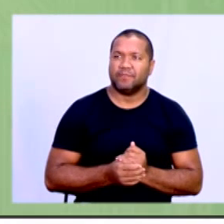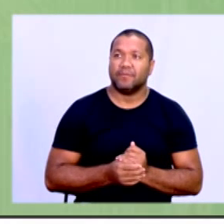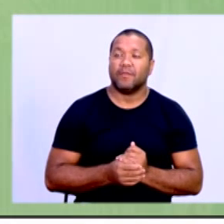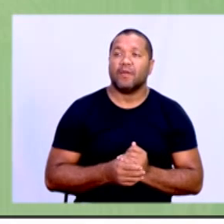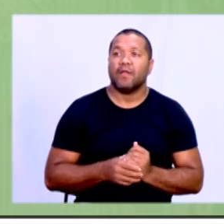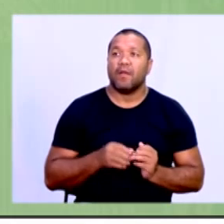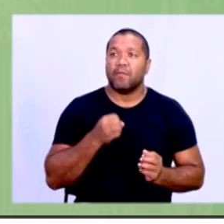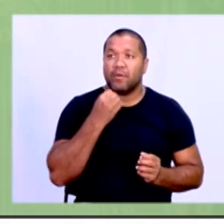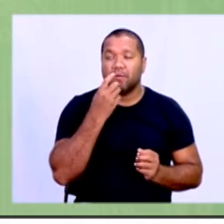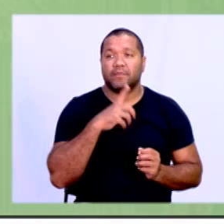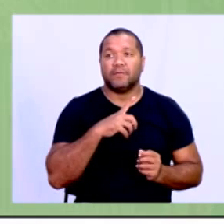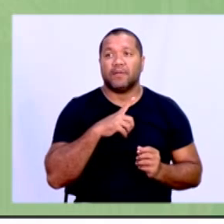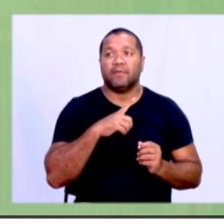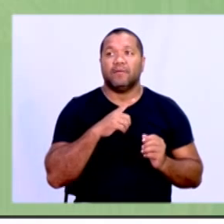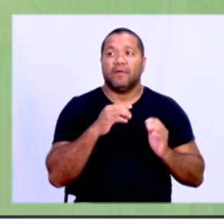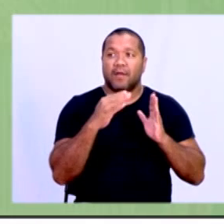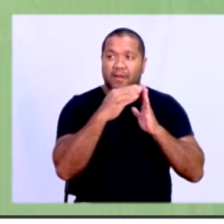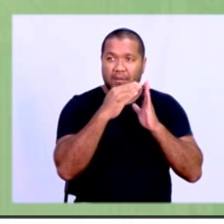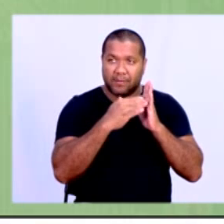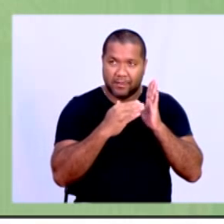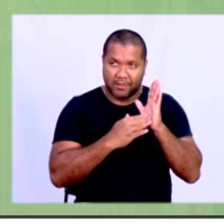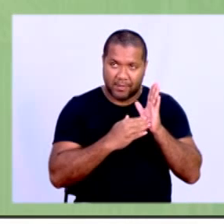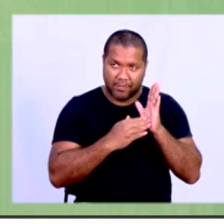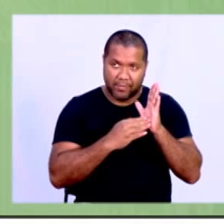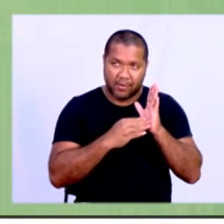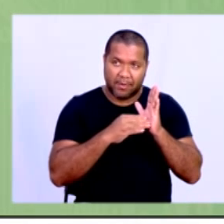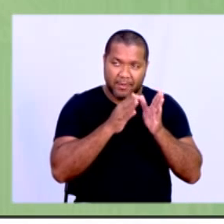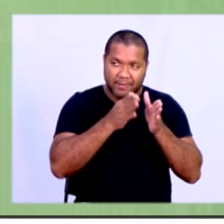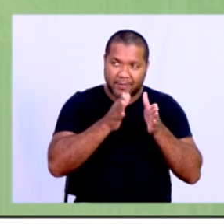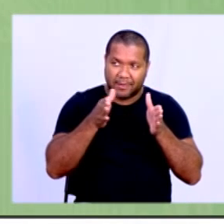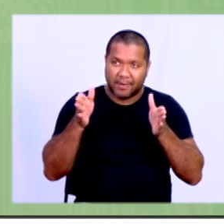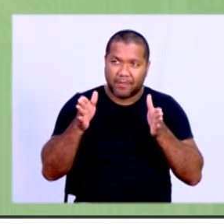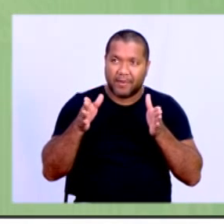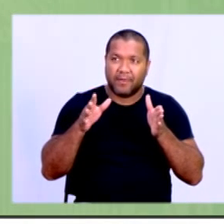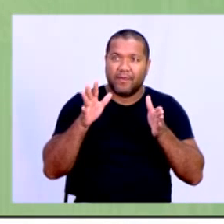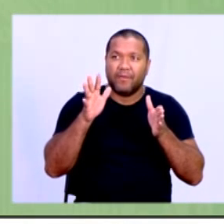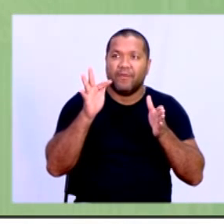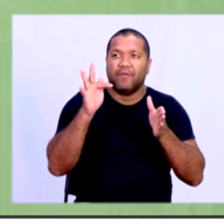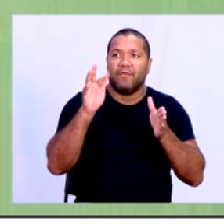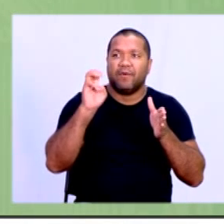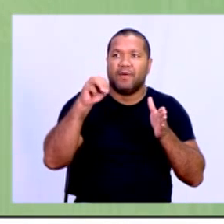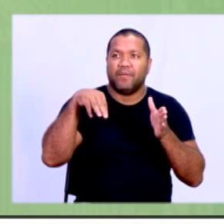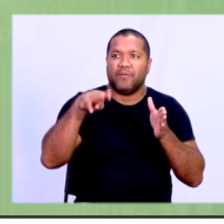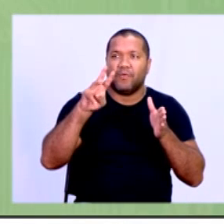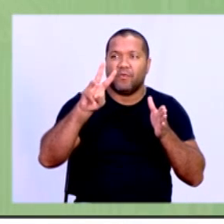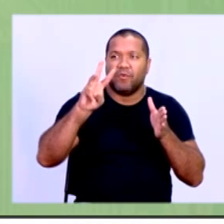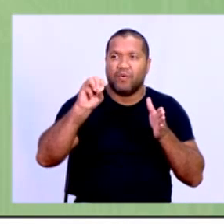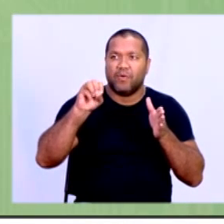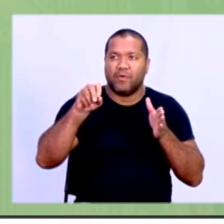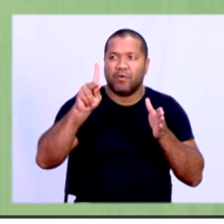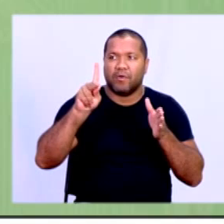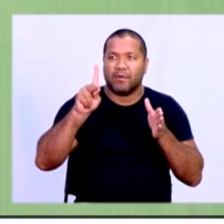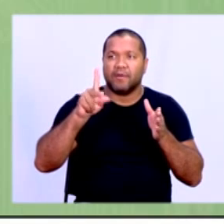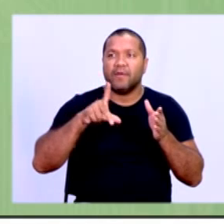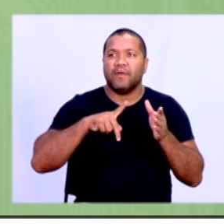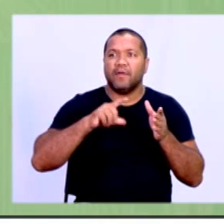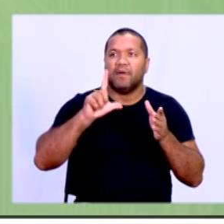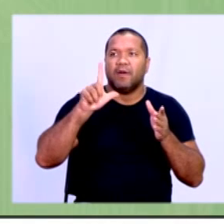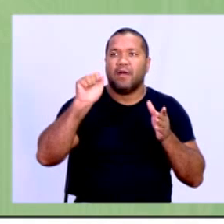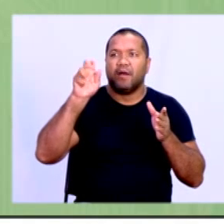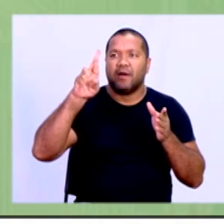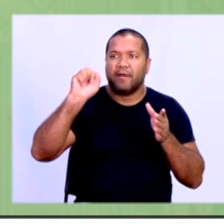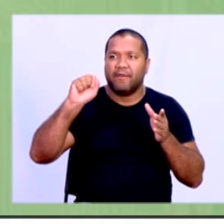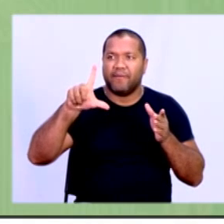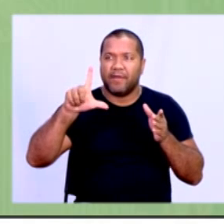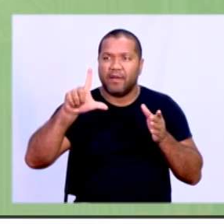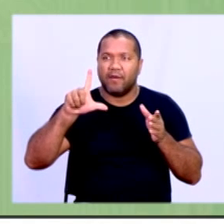Bom, então a agenda é programação em camadas, framework, Laravel e o Composer, rotas e